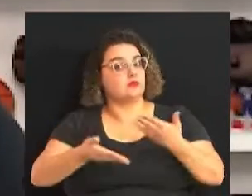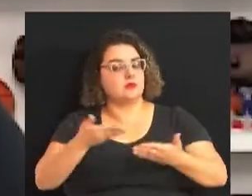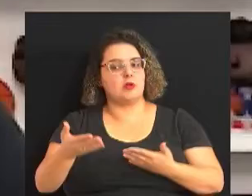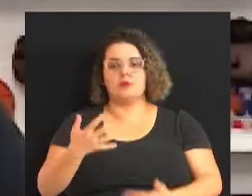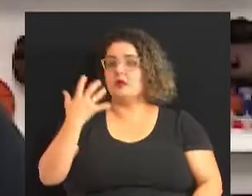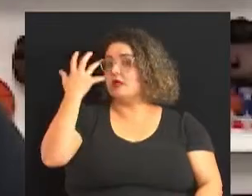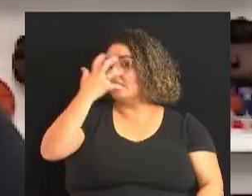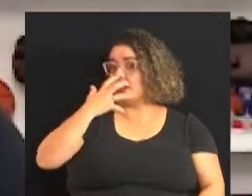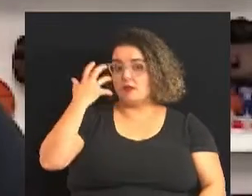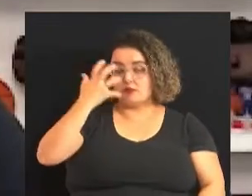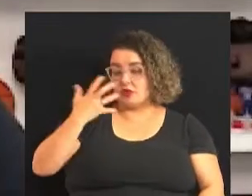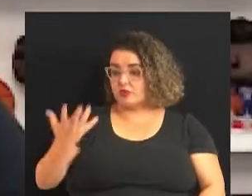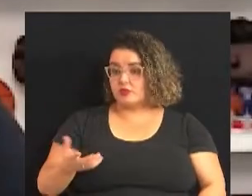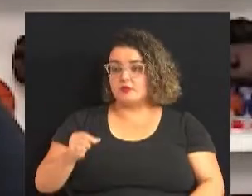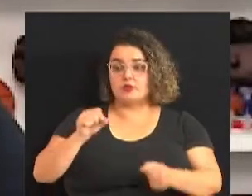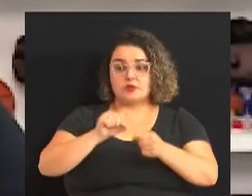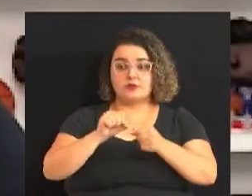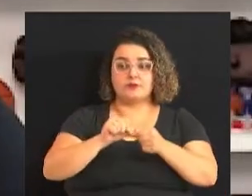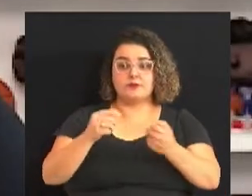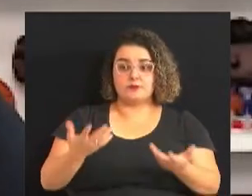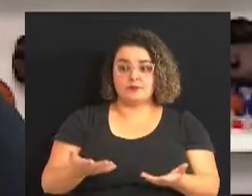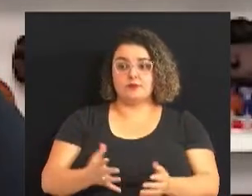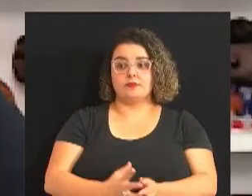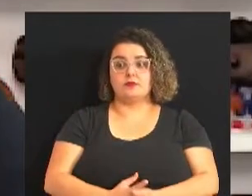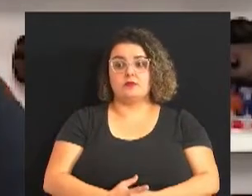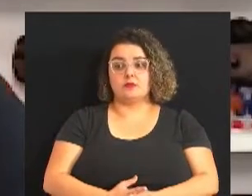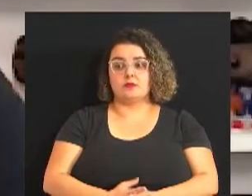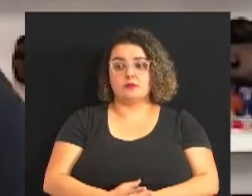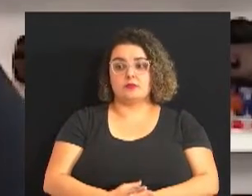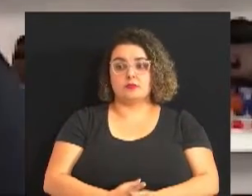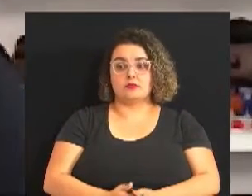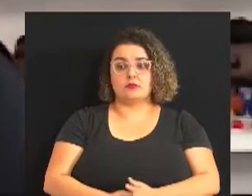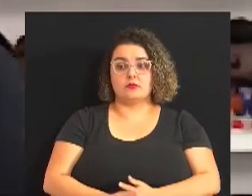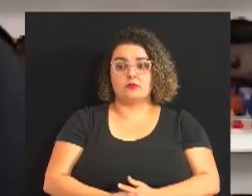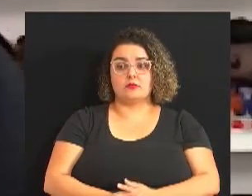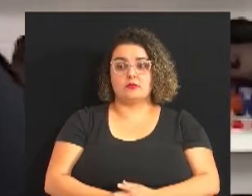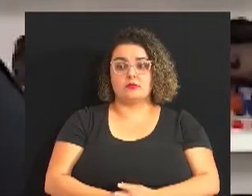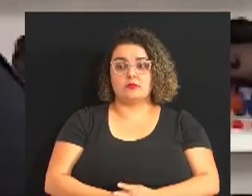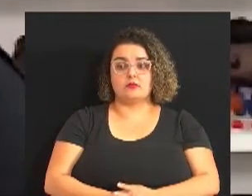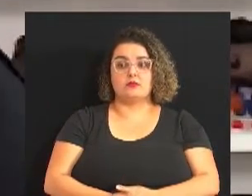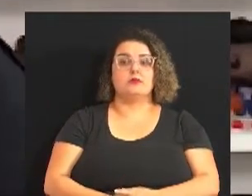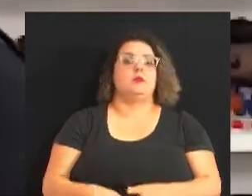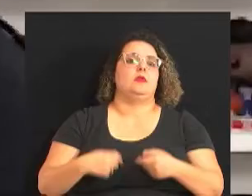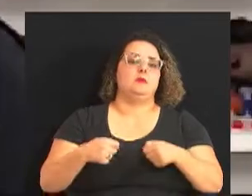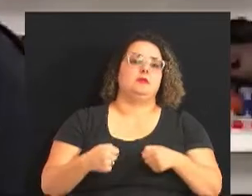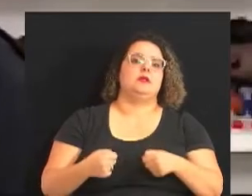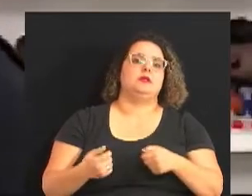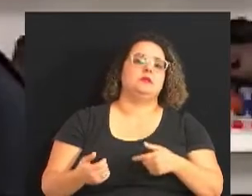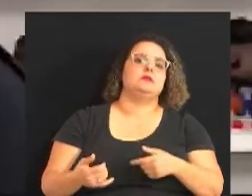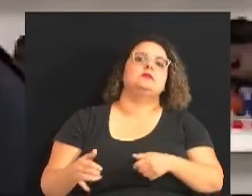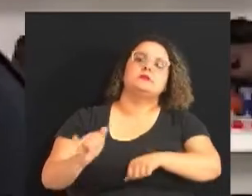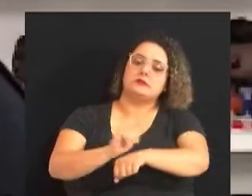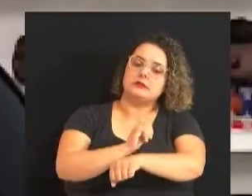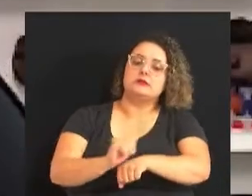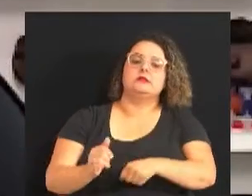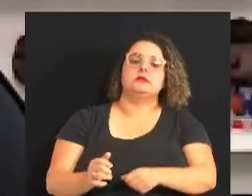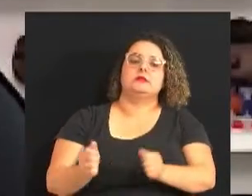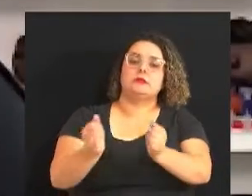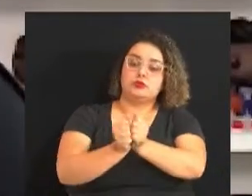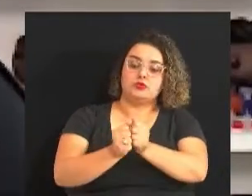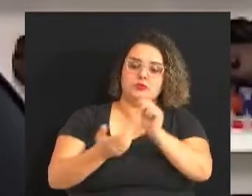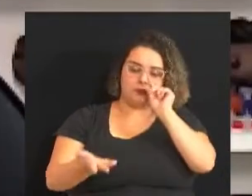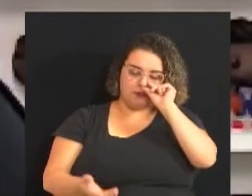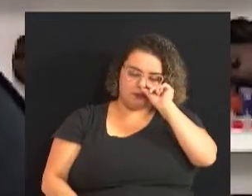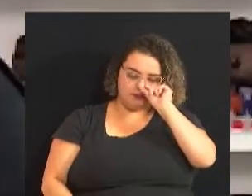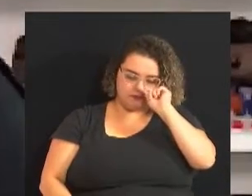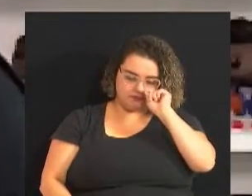apaixonado pelo que faz e se você precisa jogar com ele. Eu acho que isso é o mais importante. Assim, é um